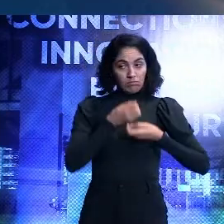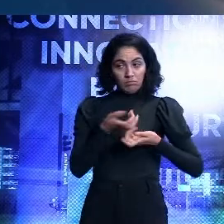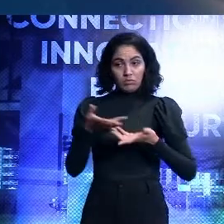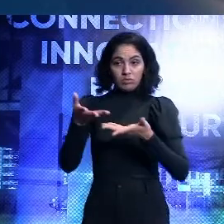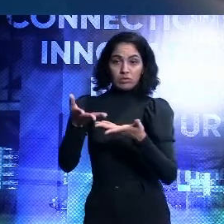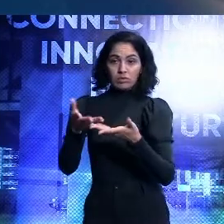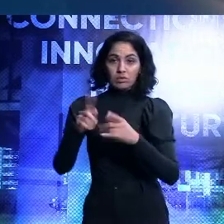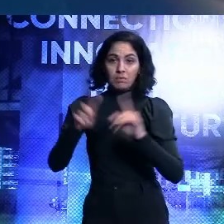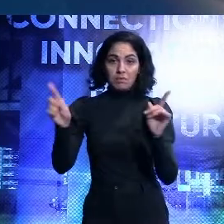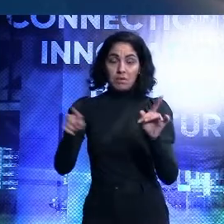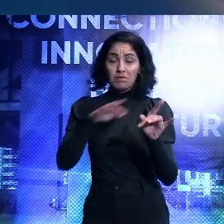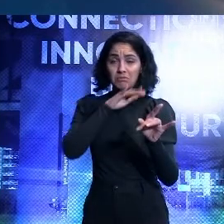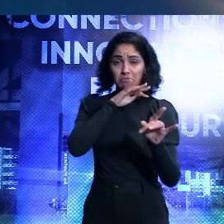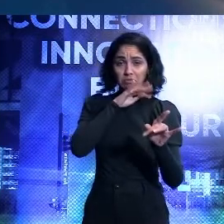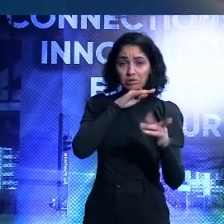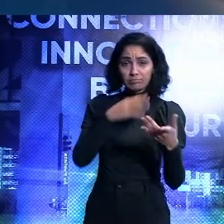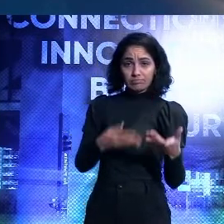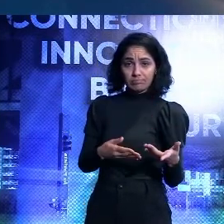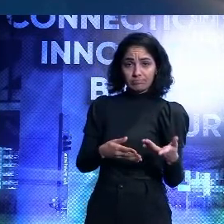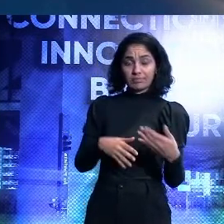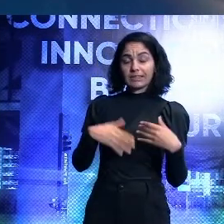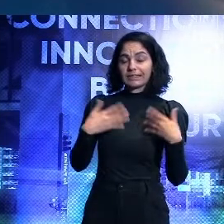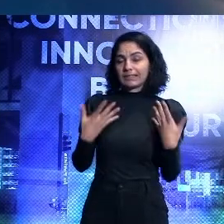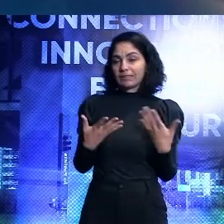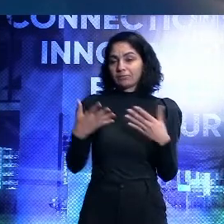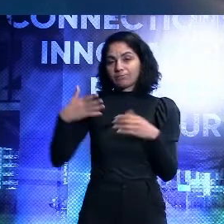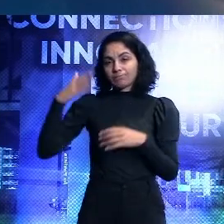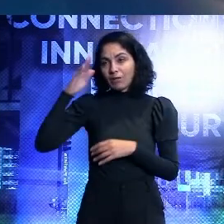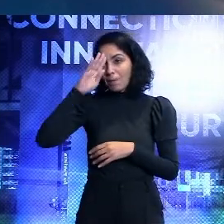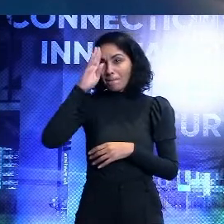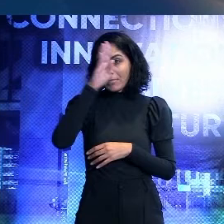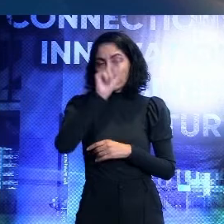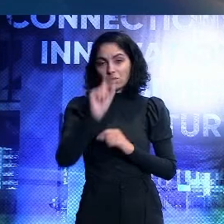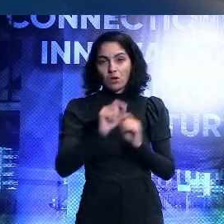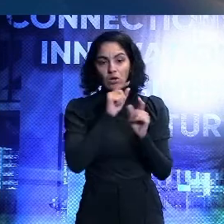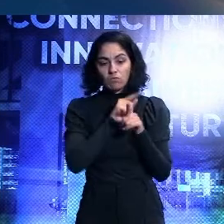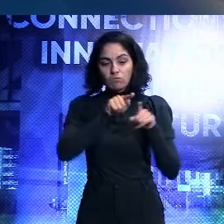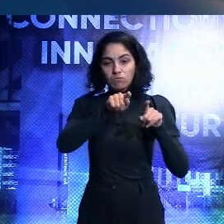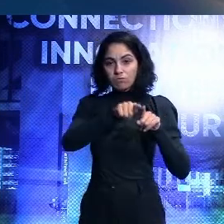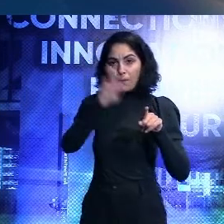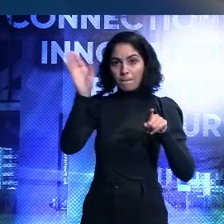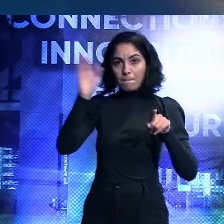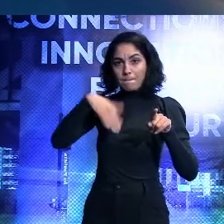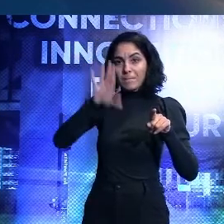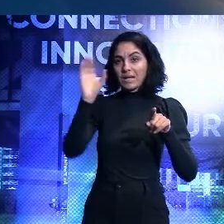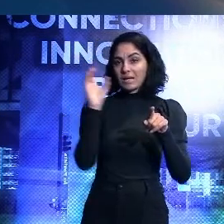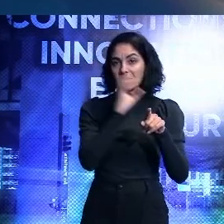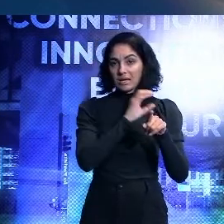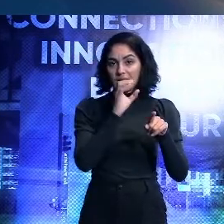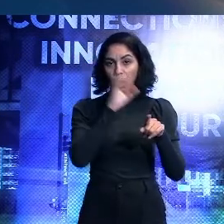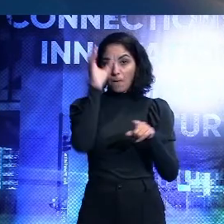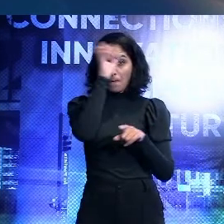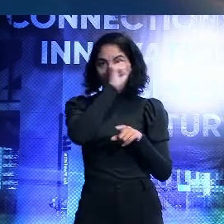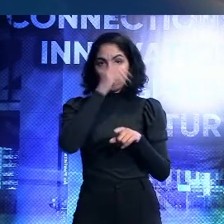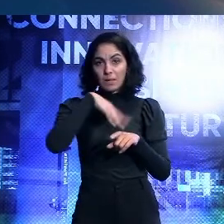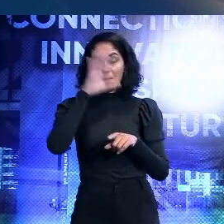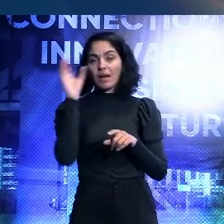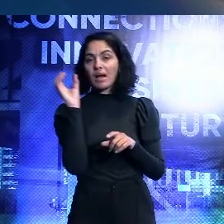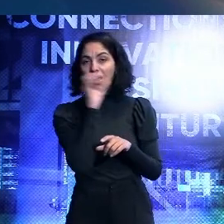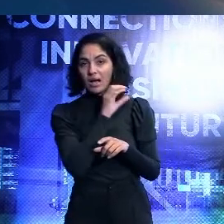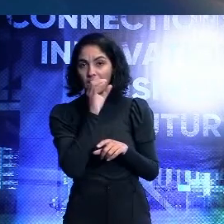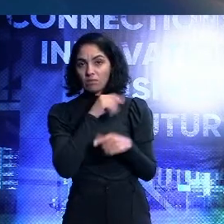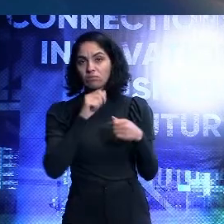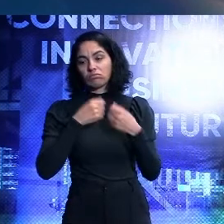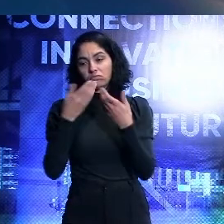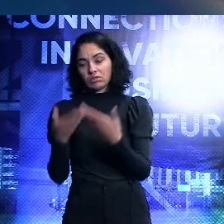coisa ruim. Então é fundamental você iterar mais rápido, aprender mais rápido, e aí sim, você vai entregar valor mais rápido,